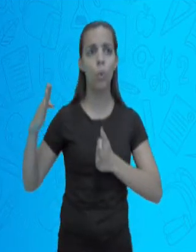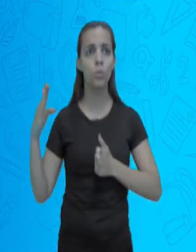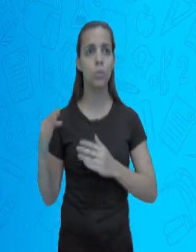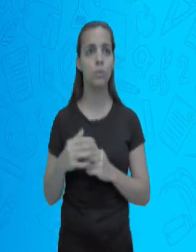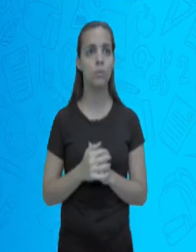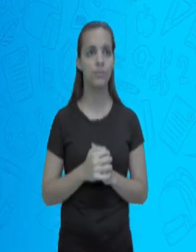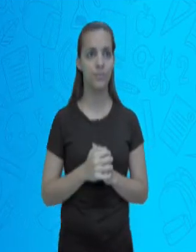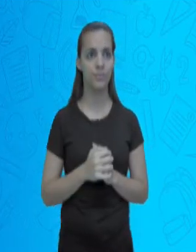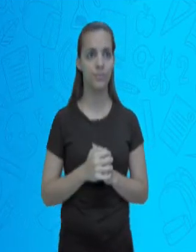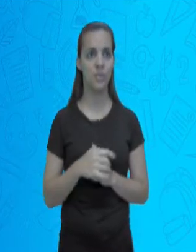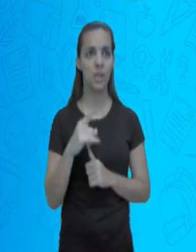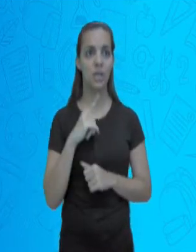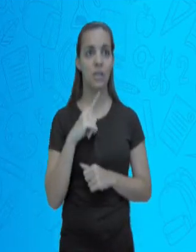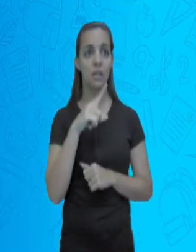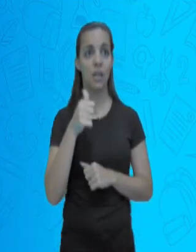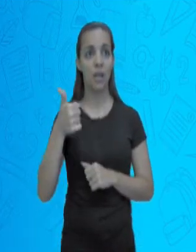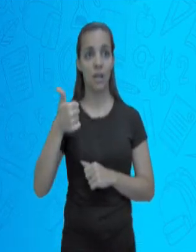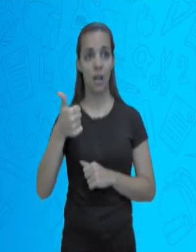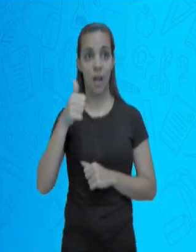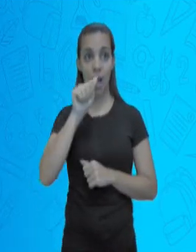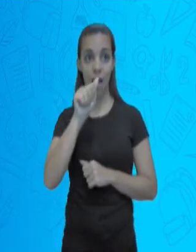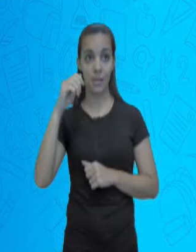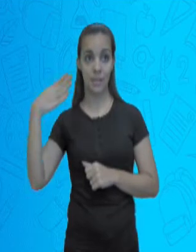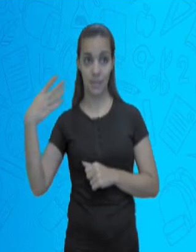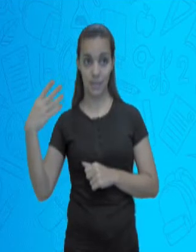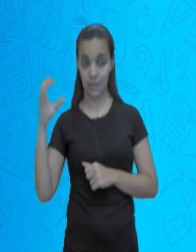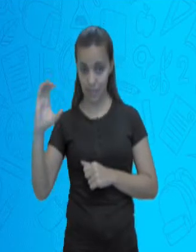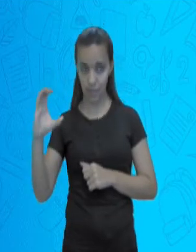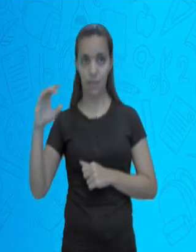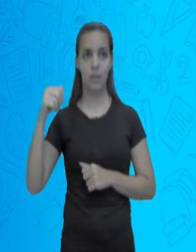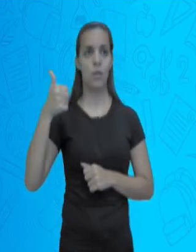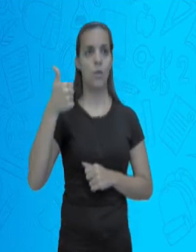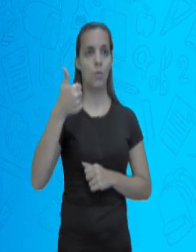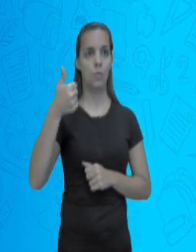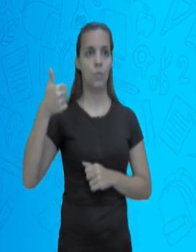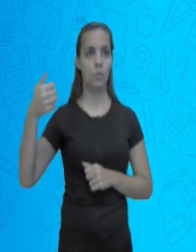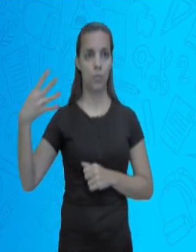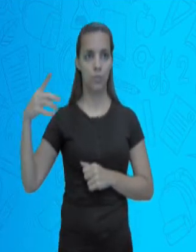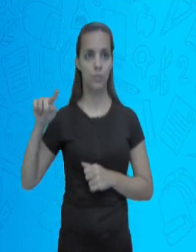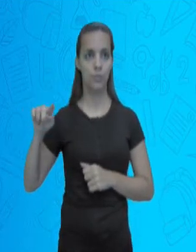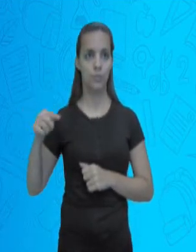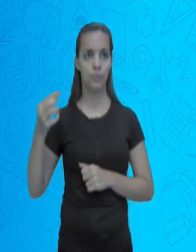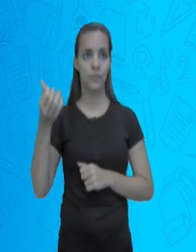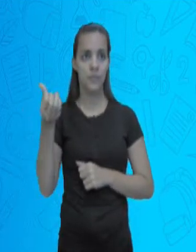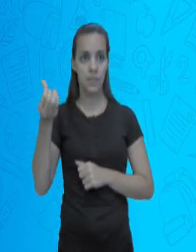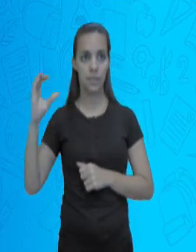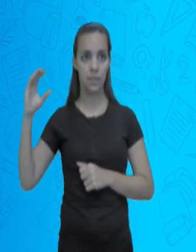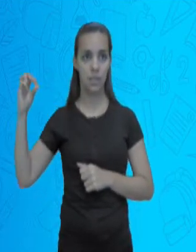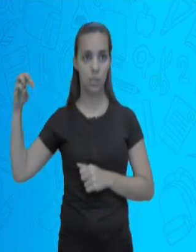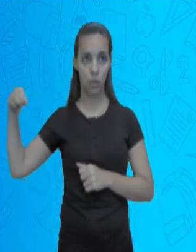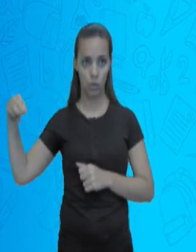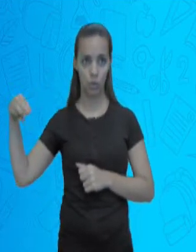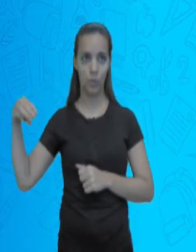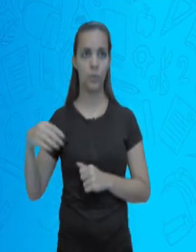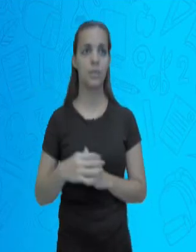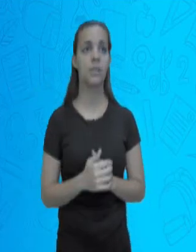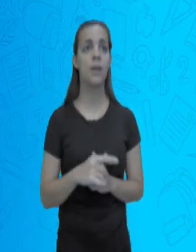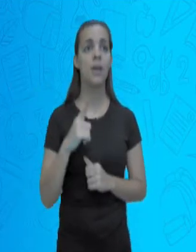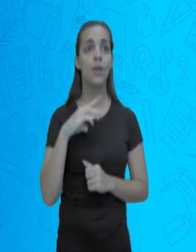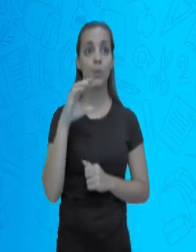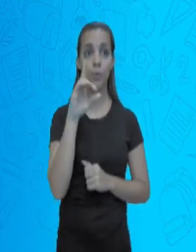de 14,6. O tamanho do segmento, o comprimento do segmento DE é